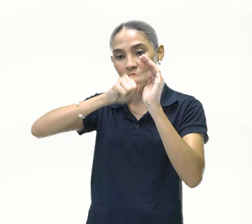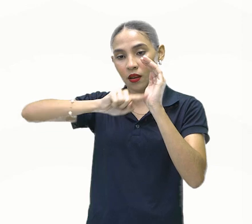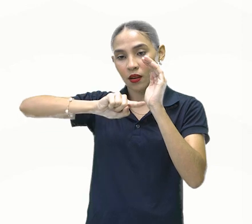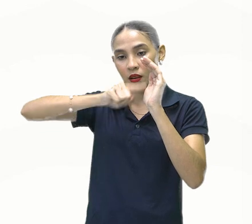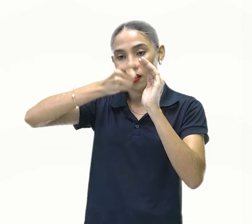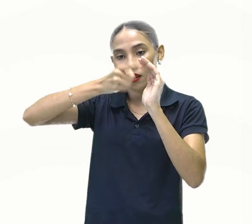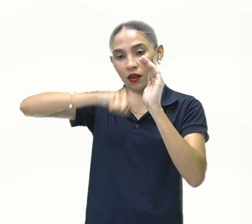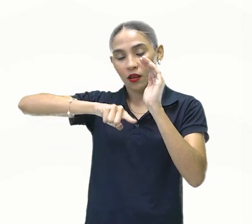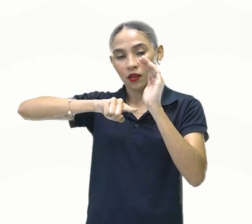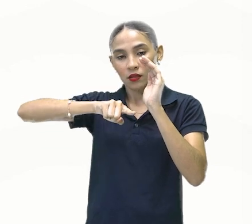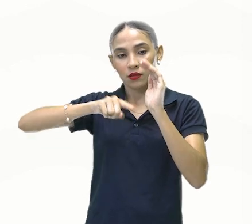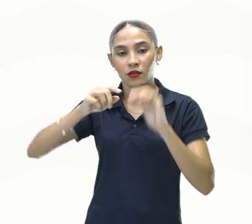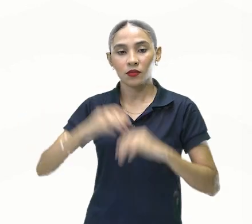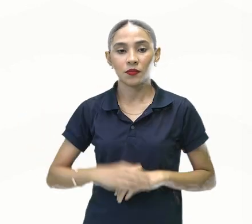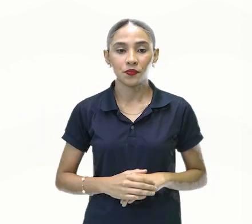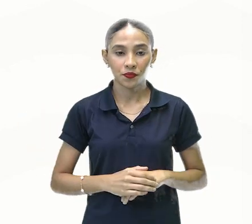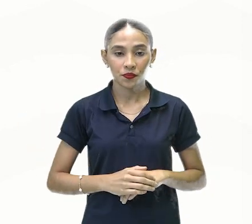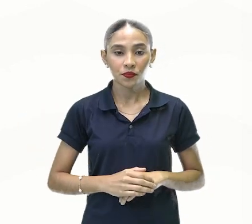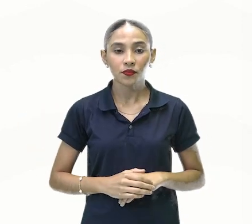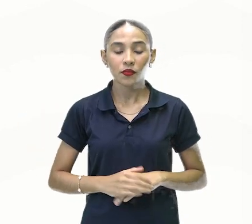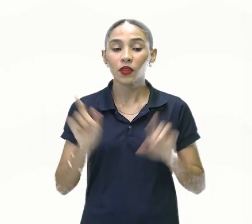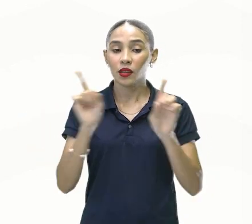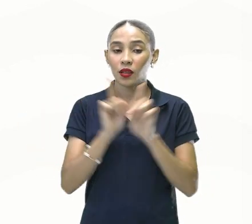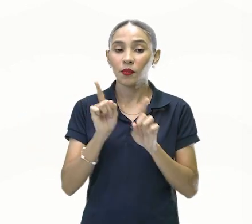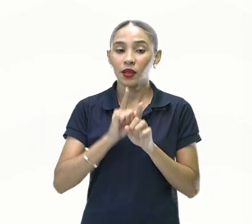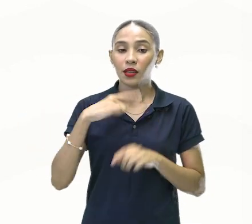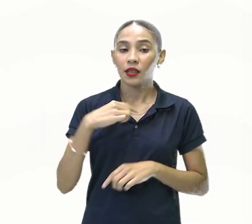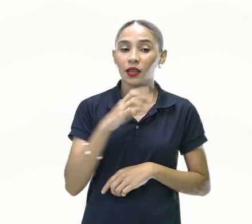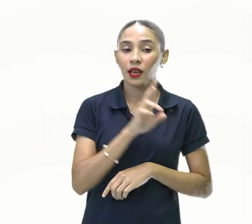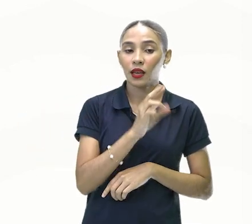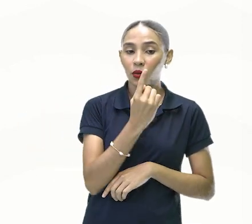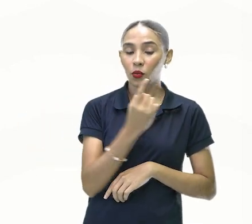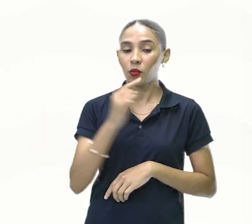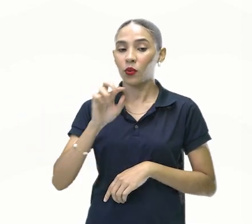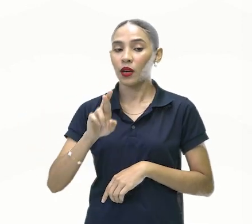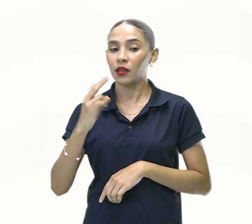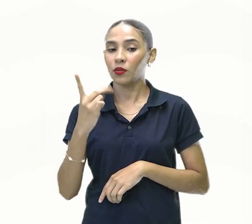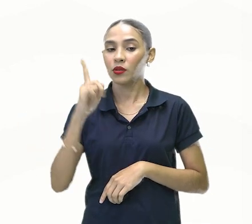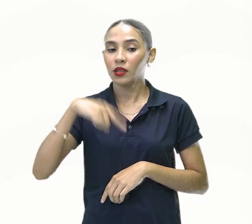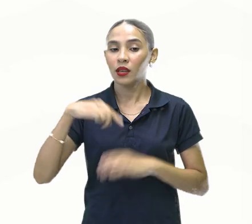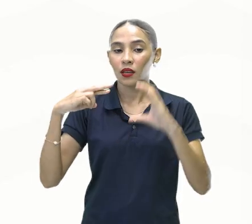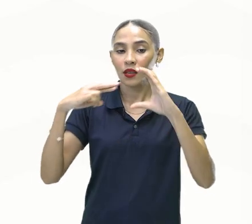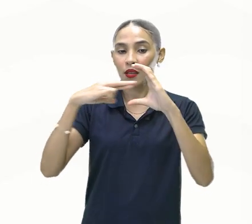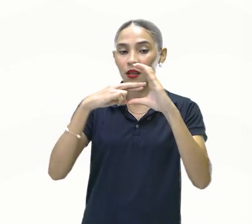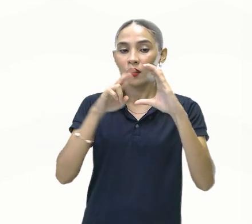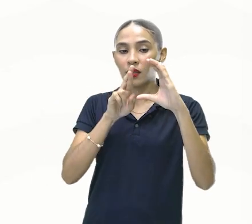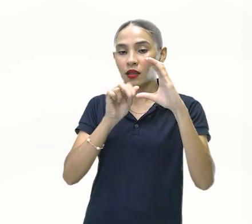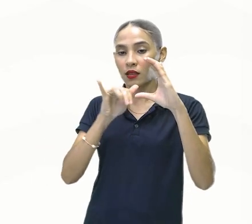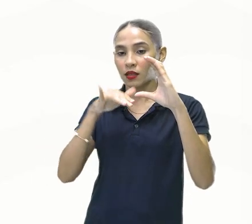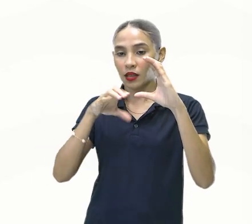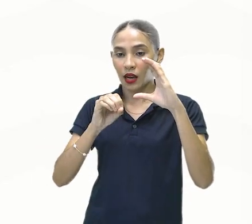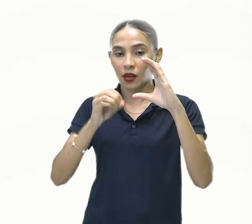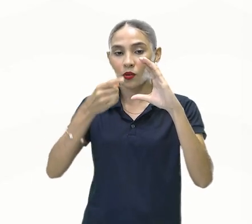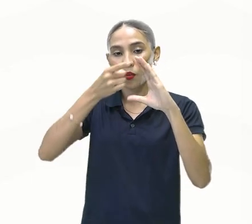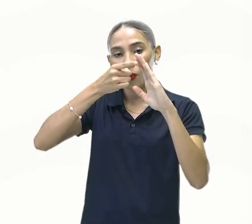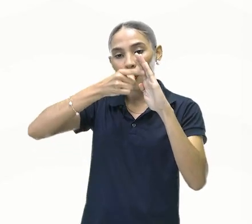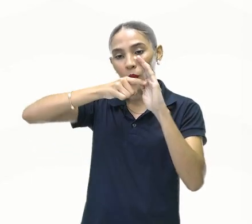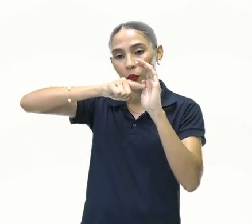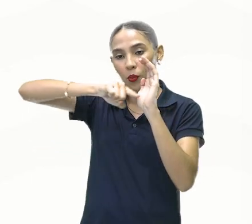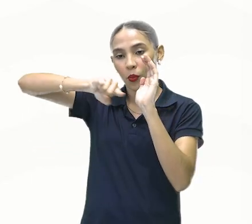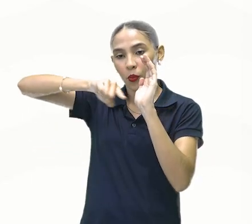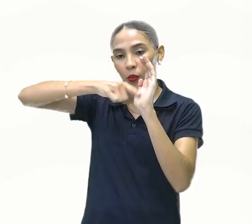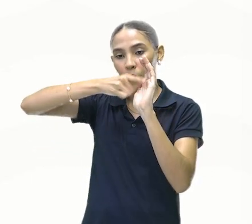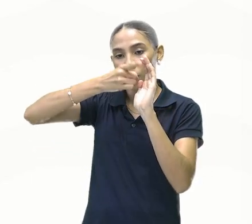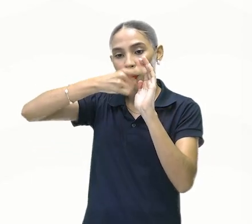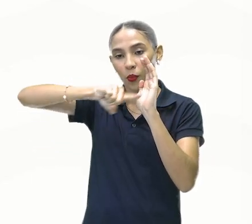parte plana não foi tirada de um círculo, de uma calota esférica. A gente tem R1 e R2, que são raios de curvatura das